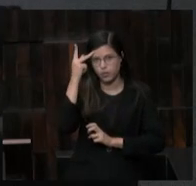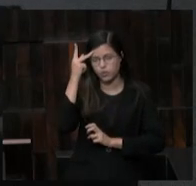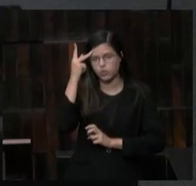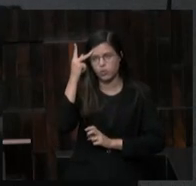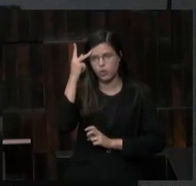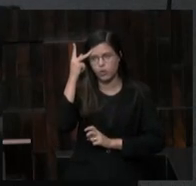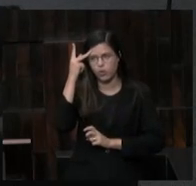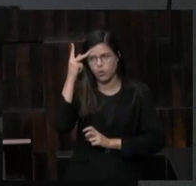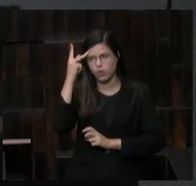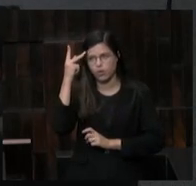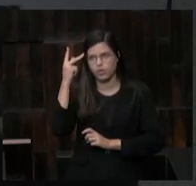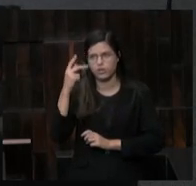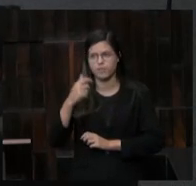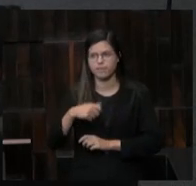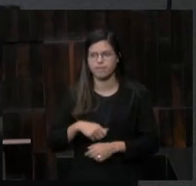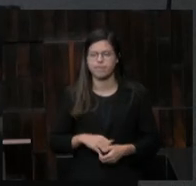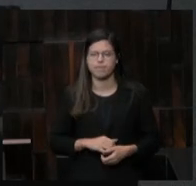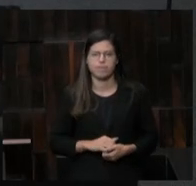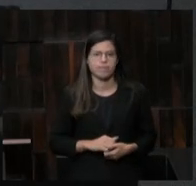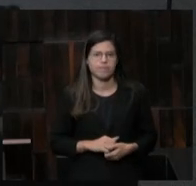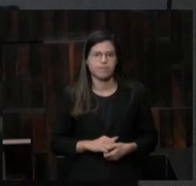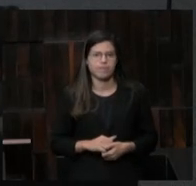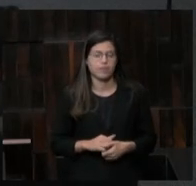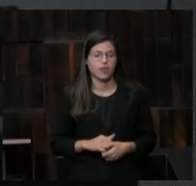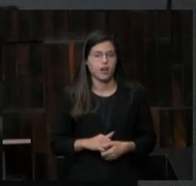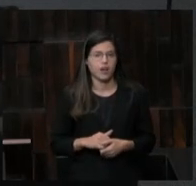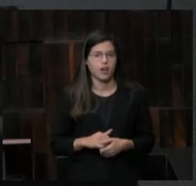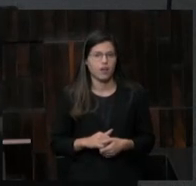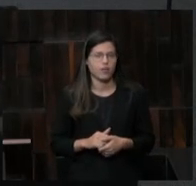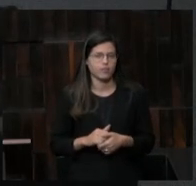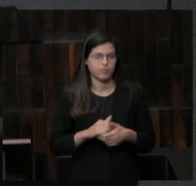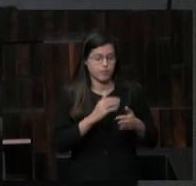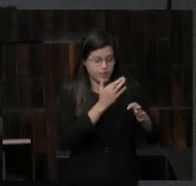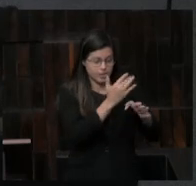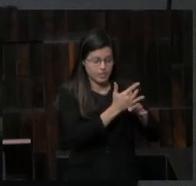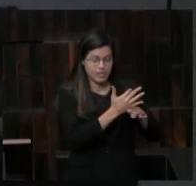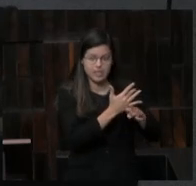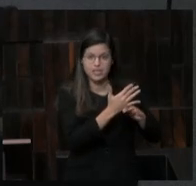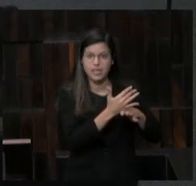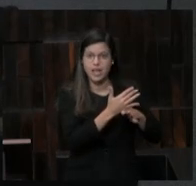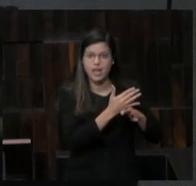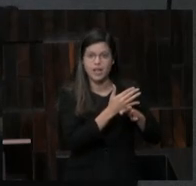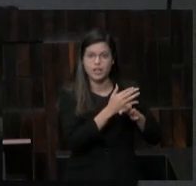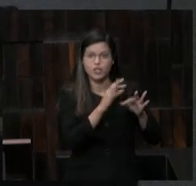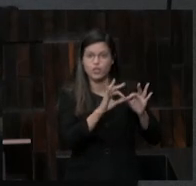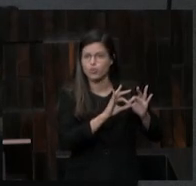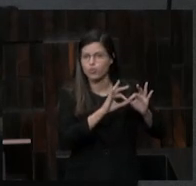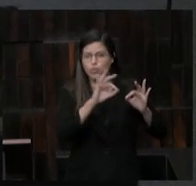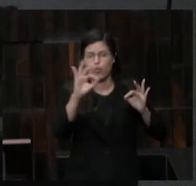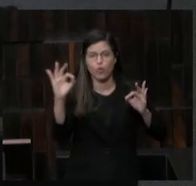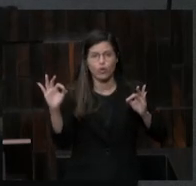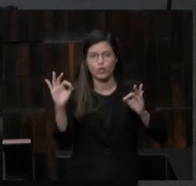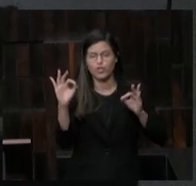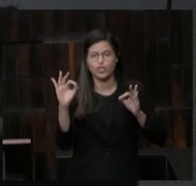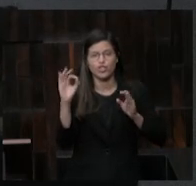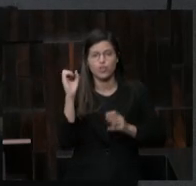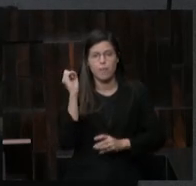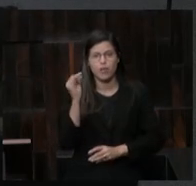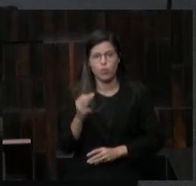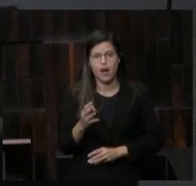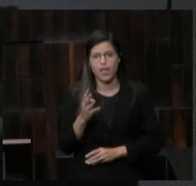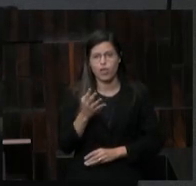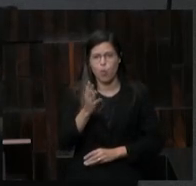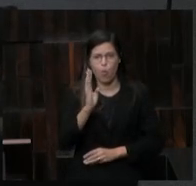nossa primeira-dama aí, que vieram de seus municípios e que estão na estrada desde as 4 horas da